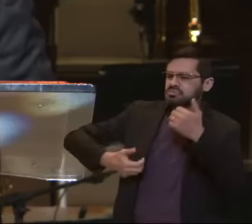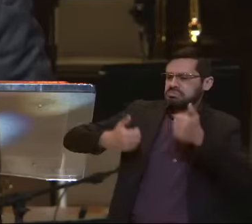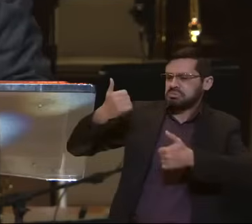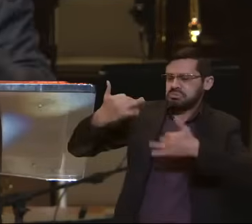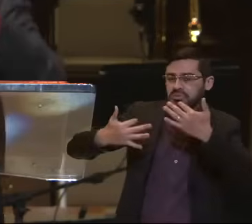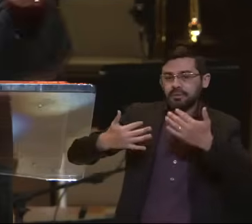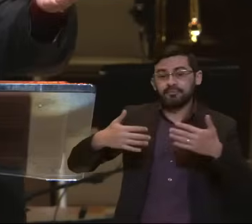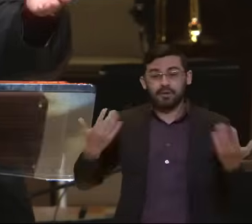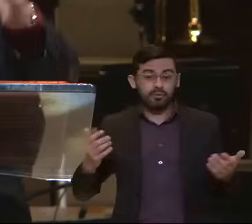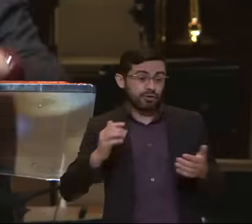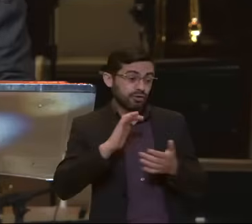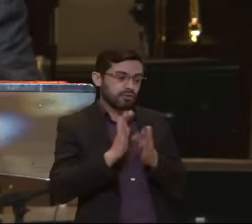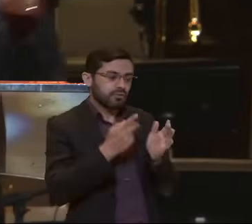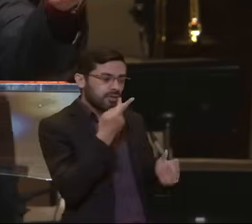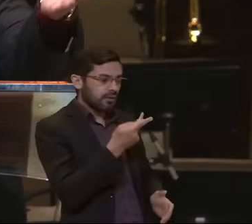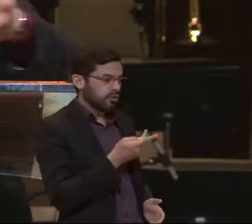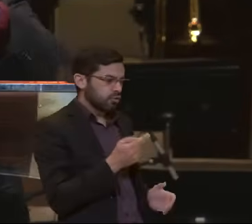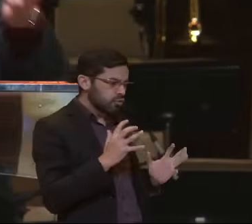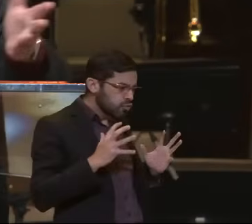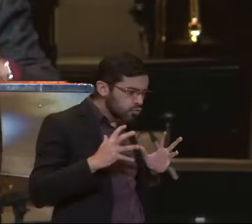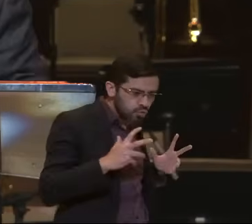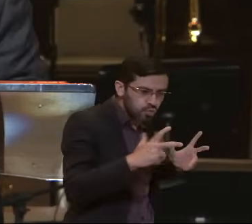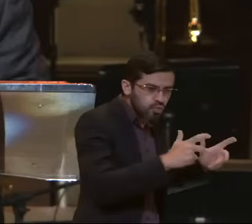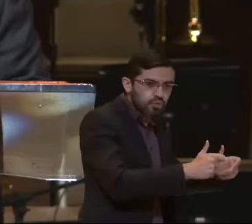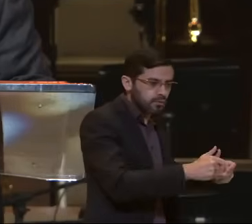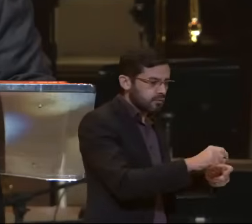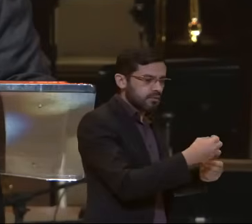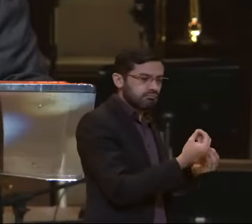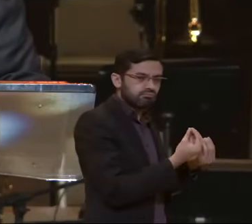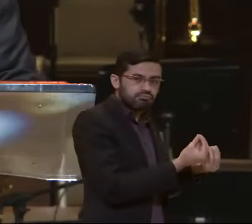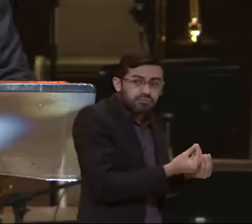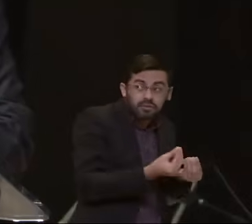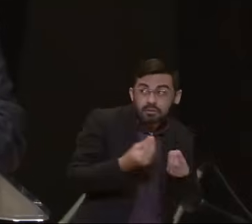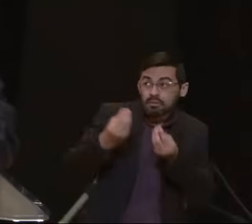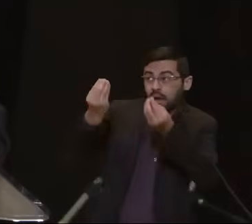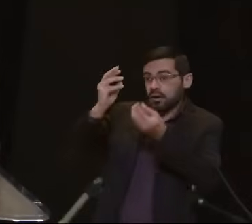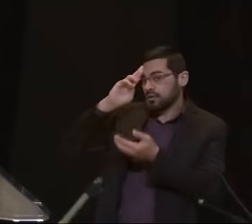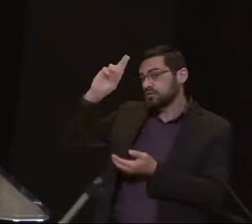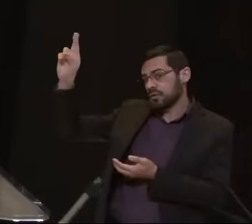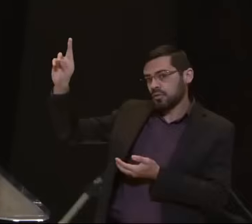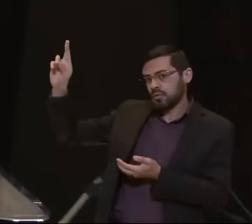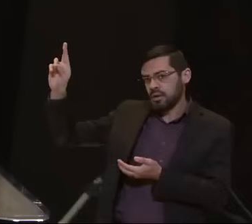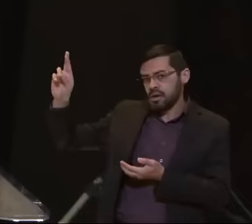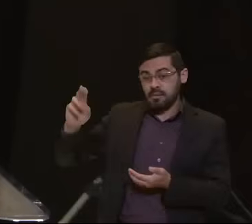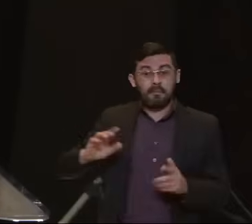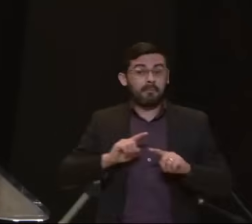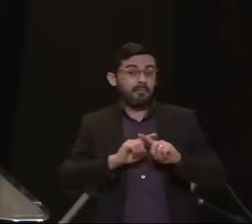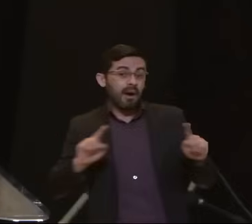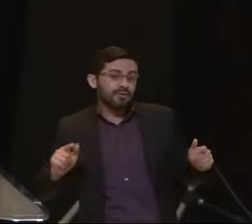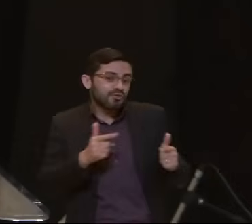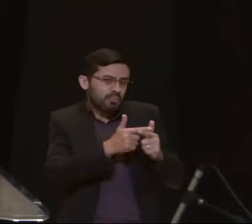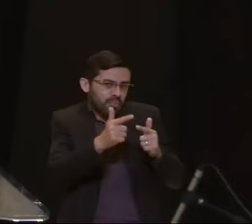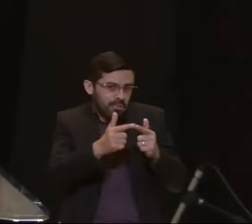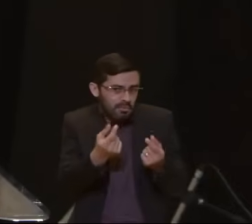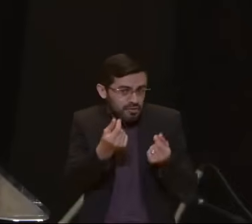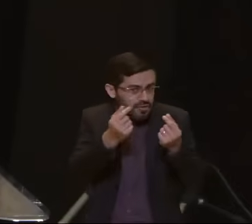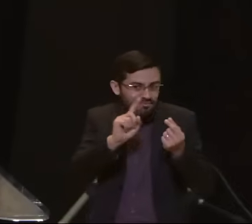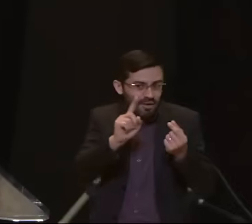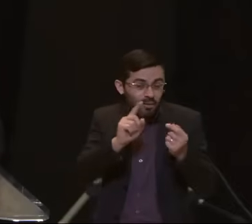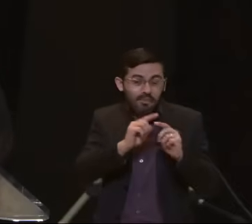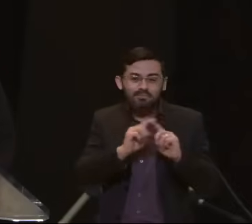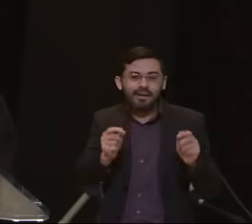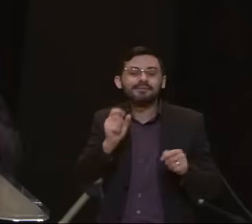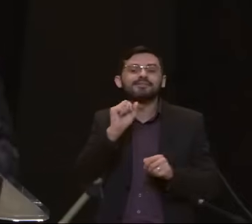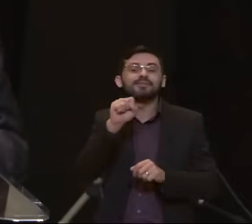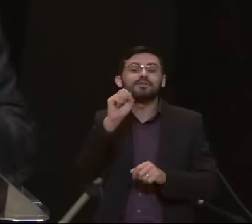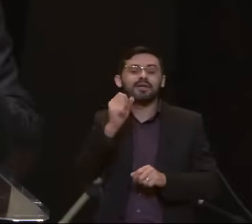dizer: então entrega tudo que você tem ao Senhor. E dissemos que o problema lá não era dinheiro, mas era onde